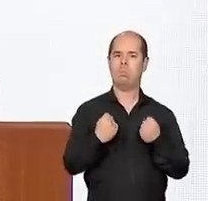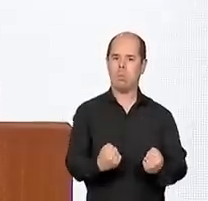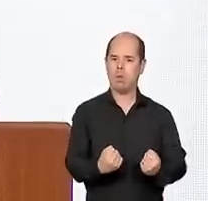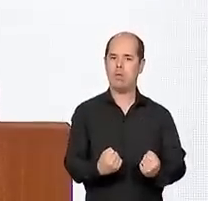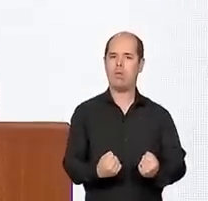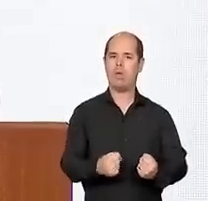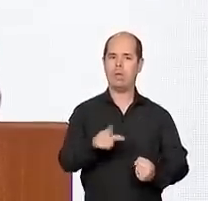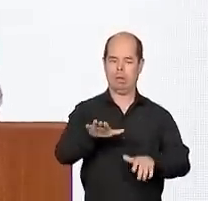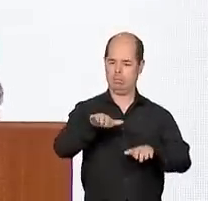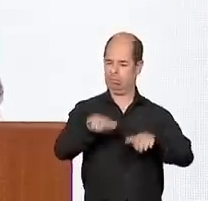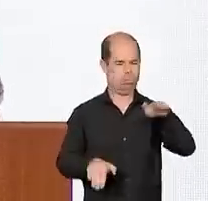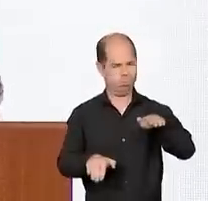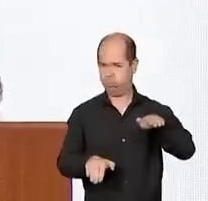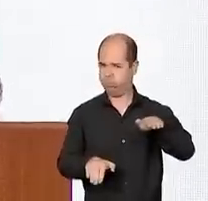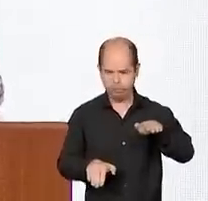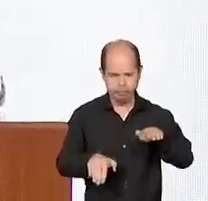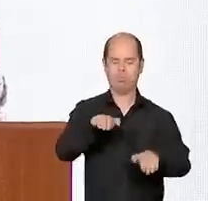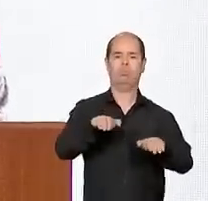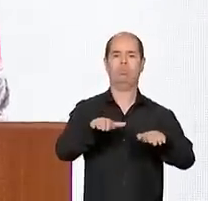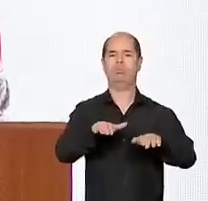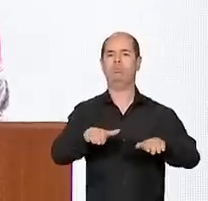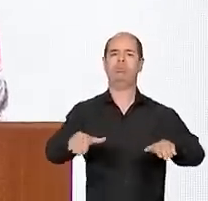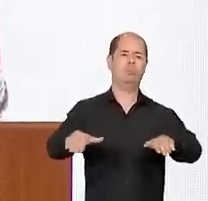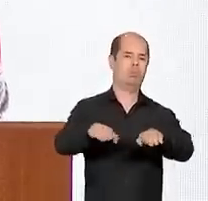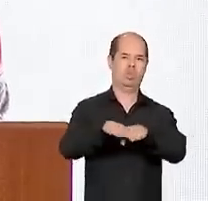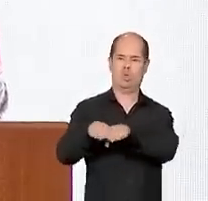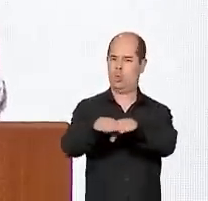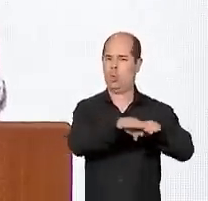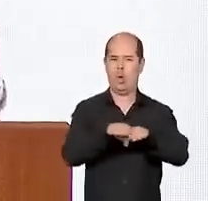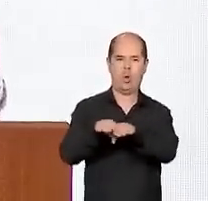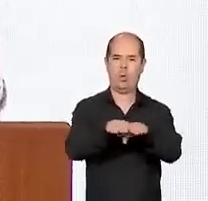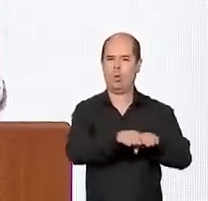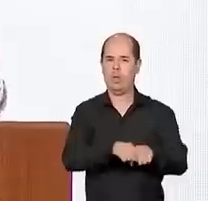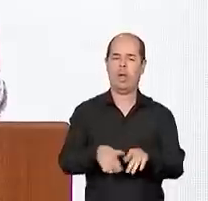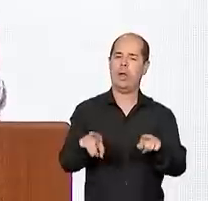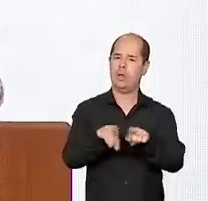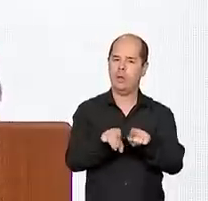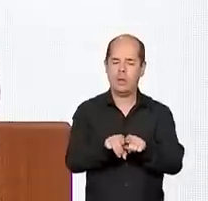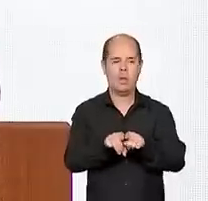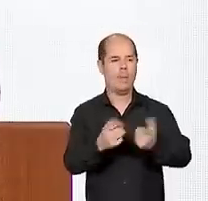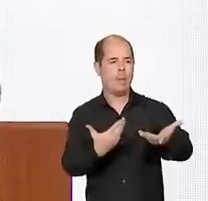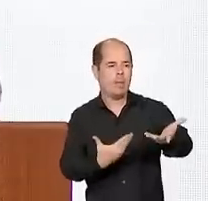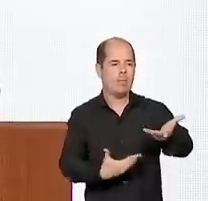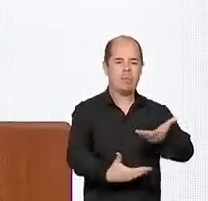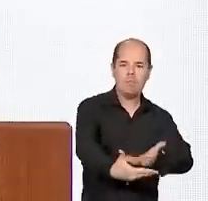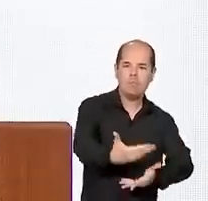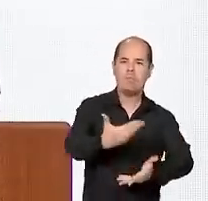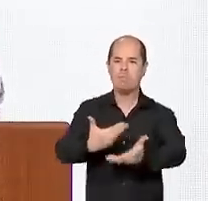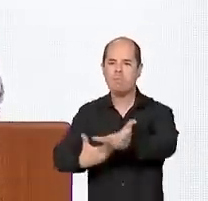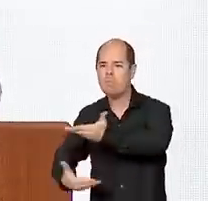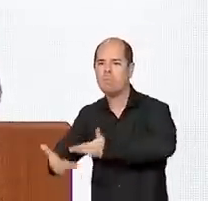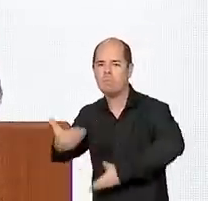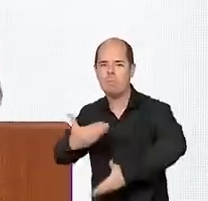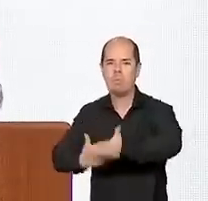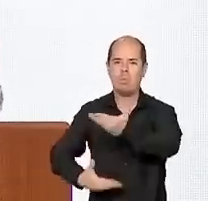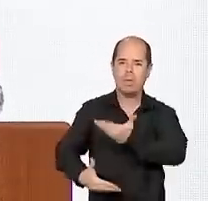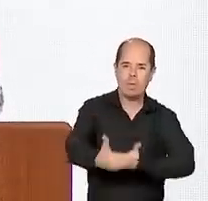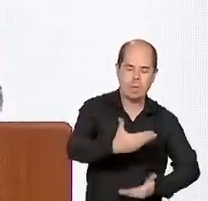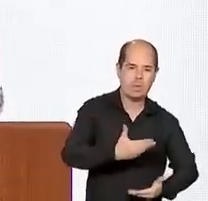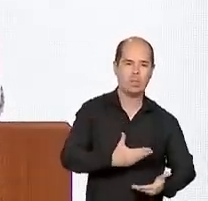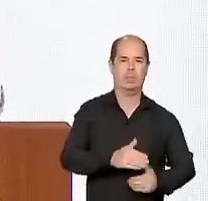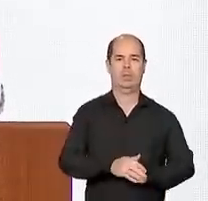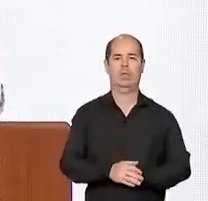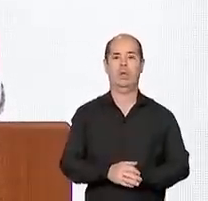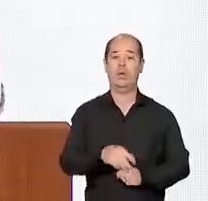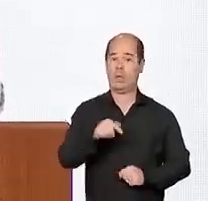das desigualdades e de uma cooperação solidária e positiva, que